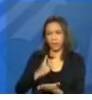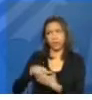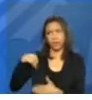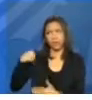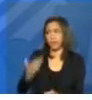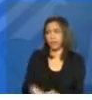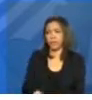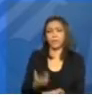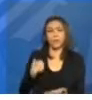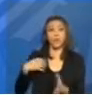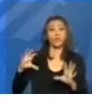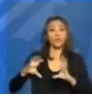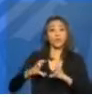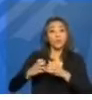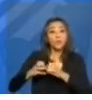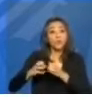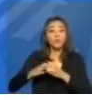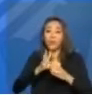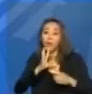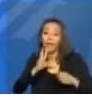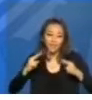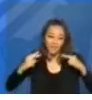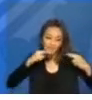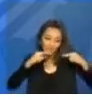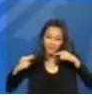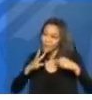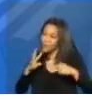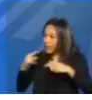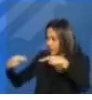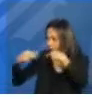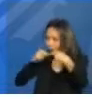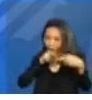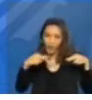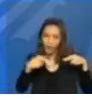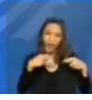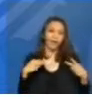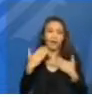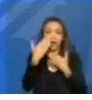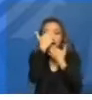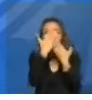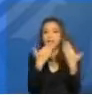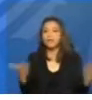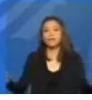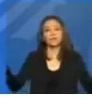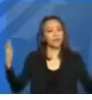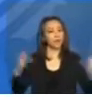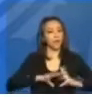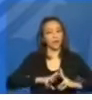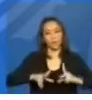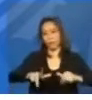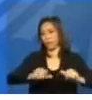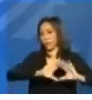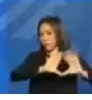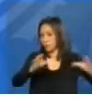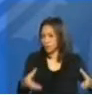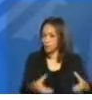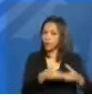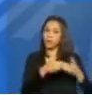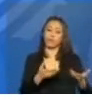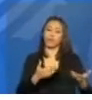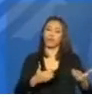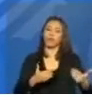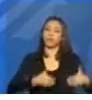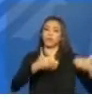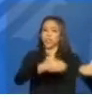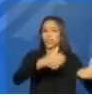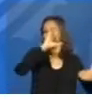as equipes estão próximas. Quero fazer um agradecimento claro a toda a equipe do Ministério da Cidadania e da Dataprev, porque